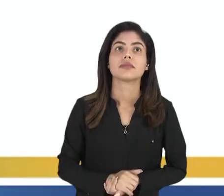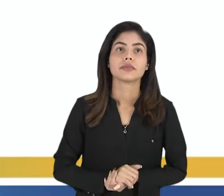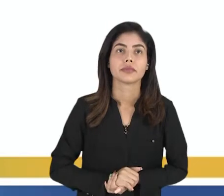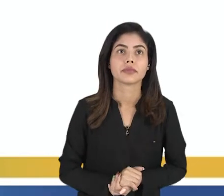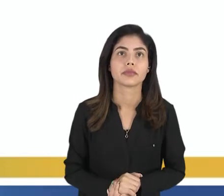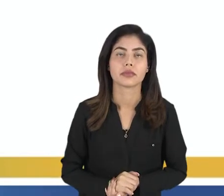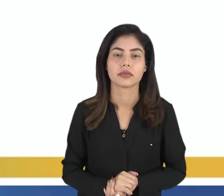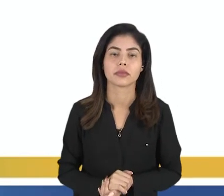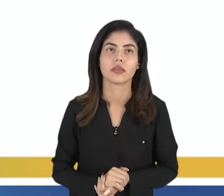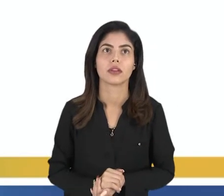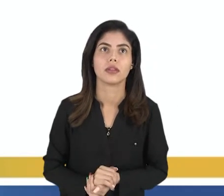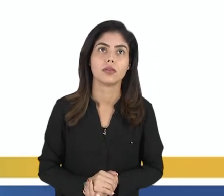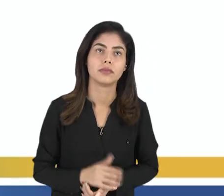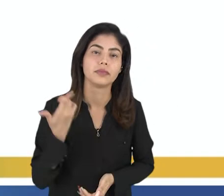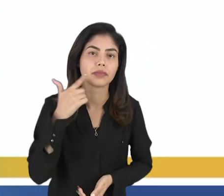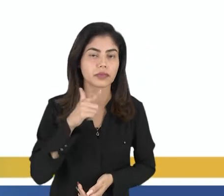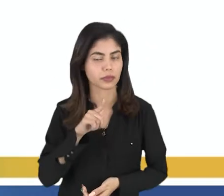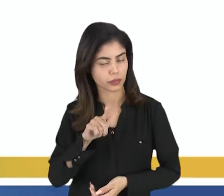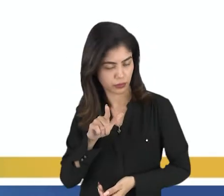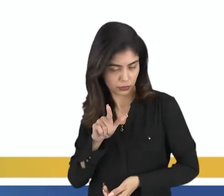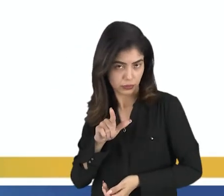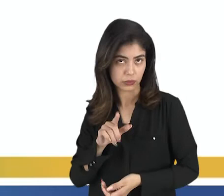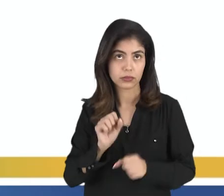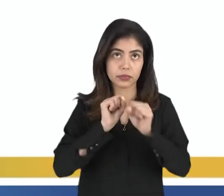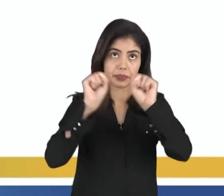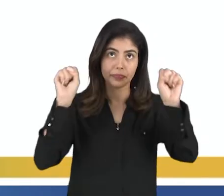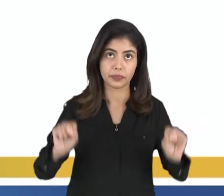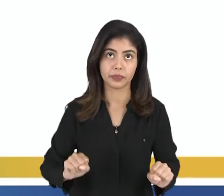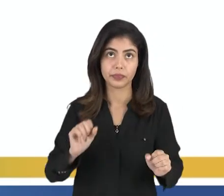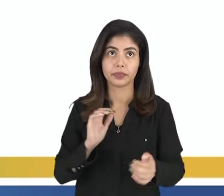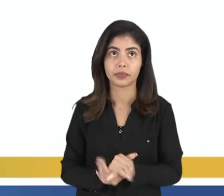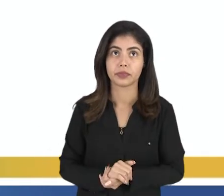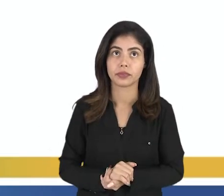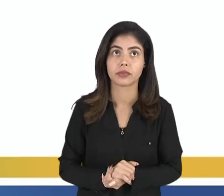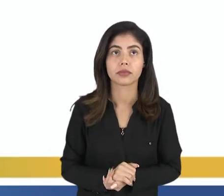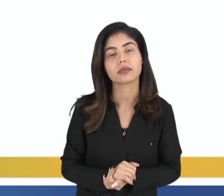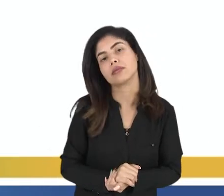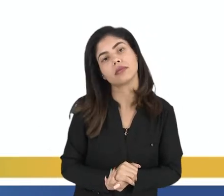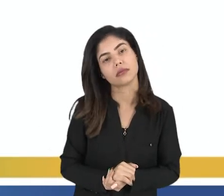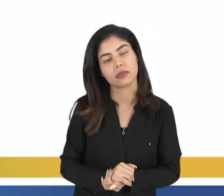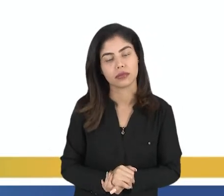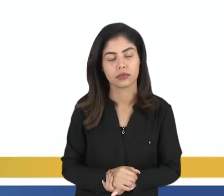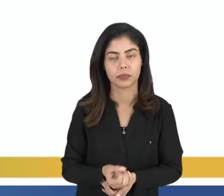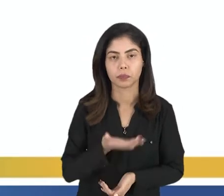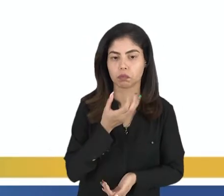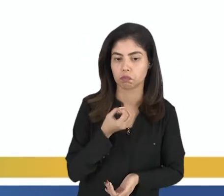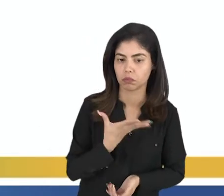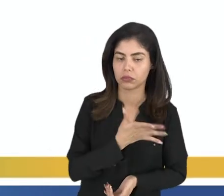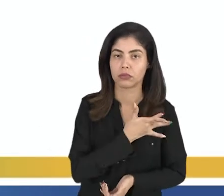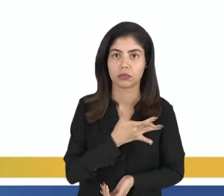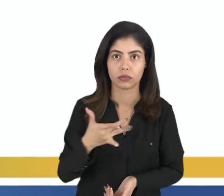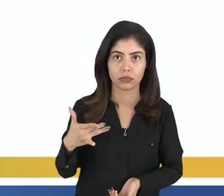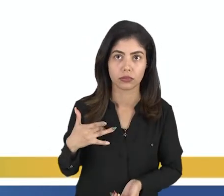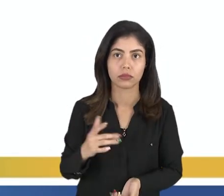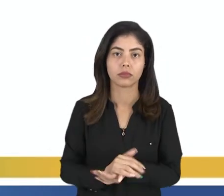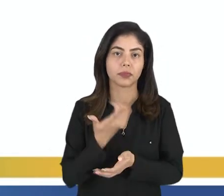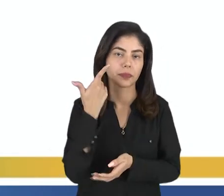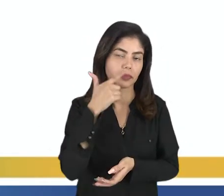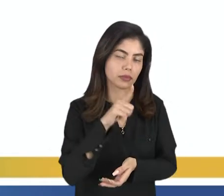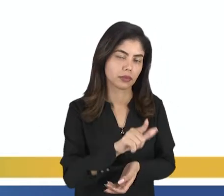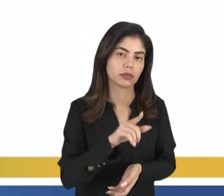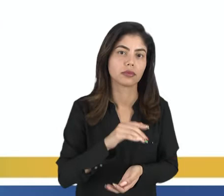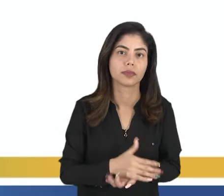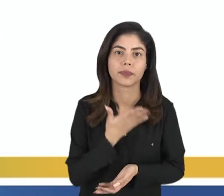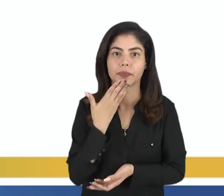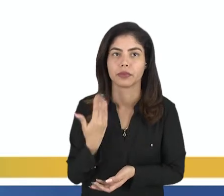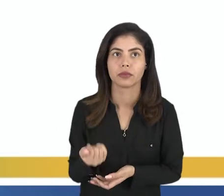Bom, para que a gente consiga manter o nosso sistema cardiovascular de forma saudável, né, que ele